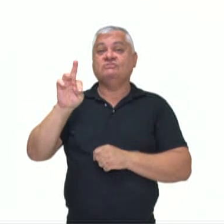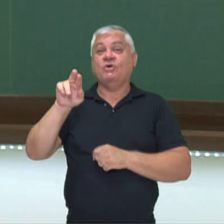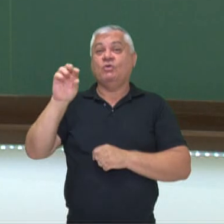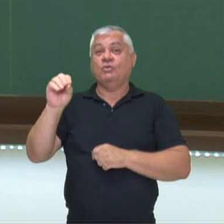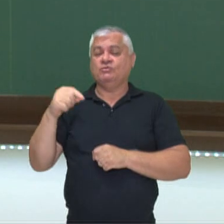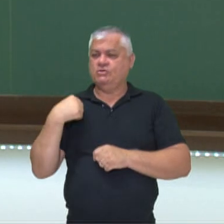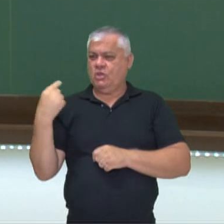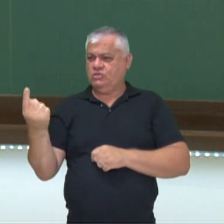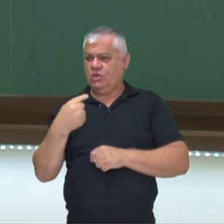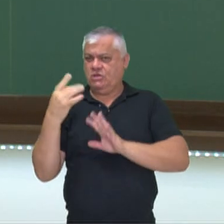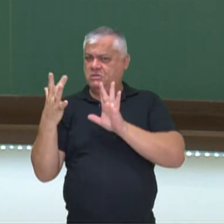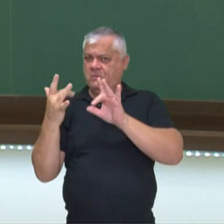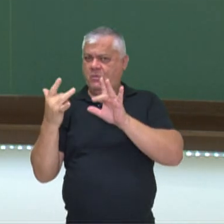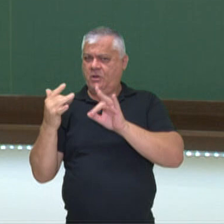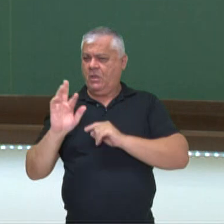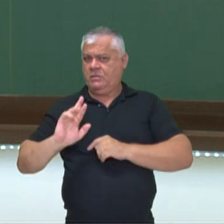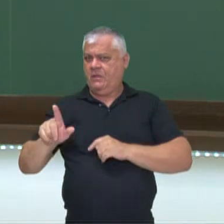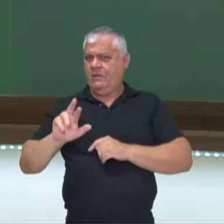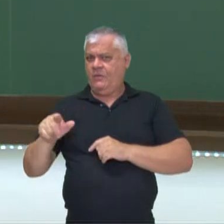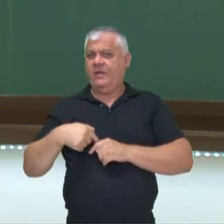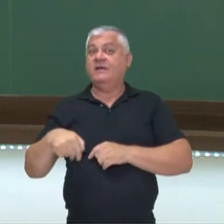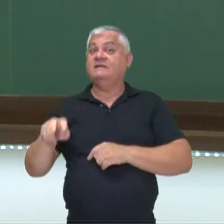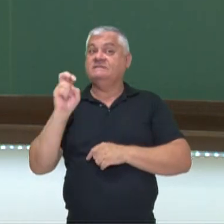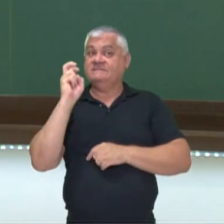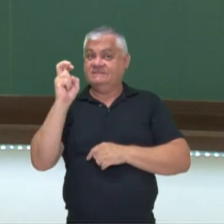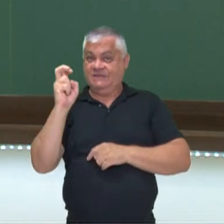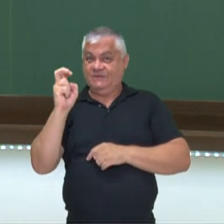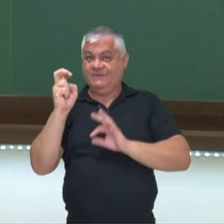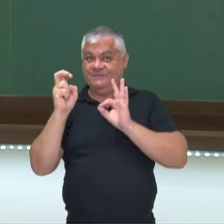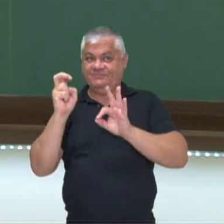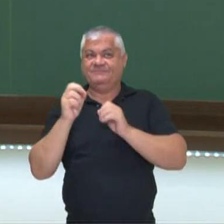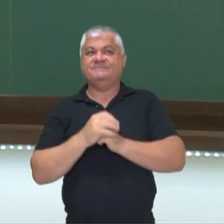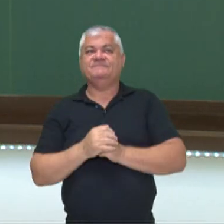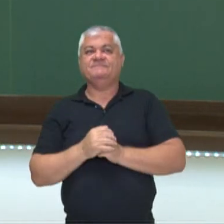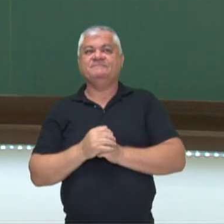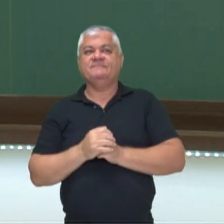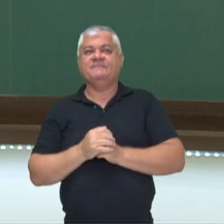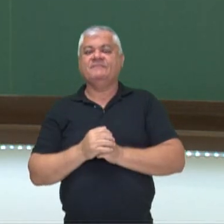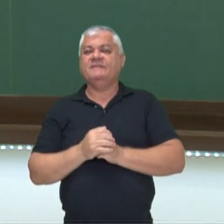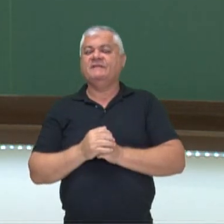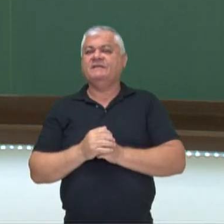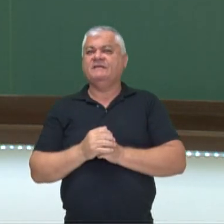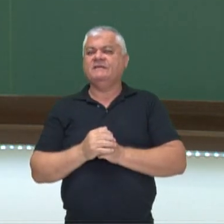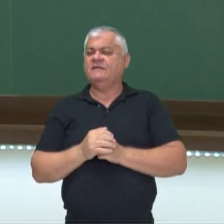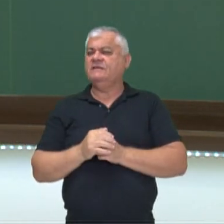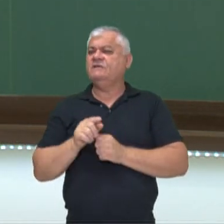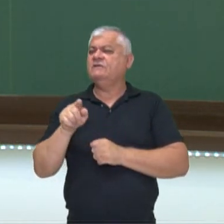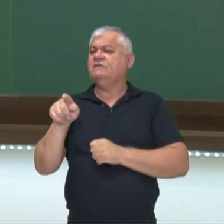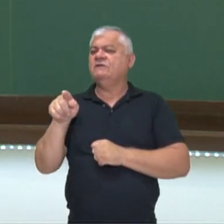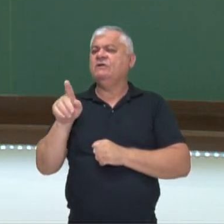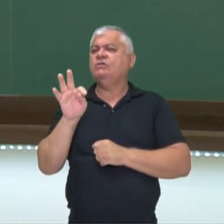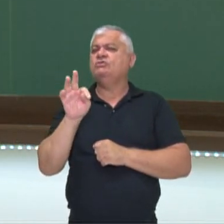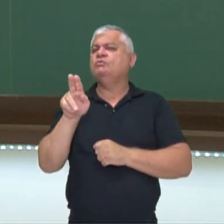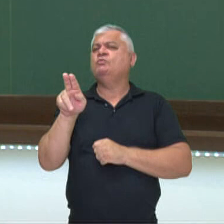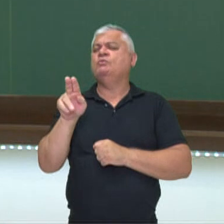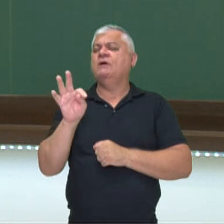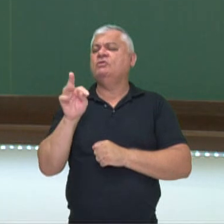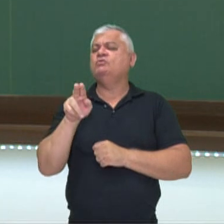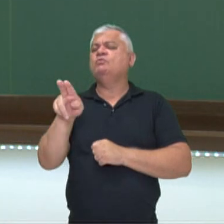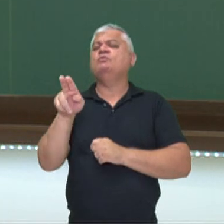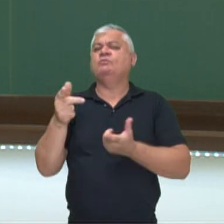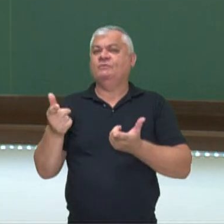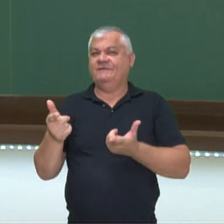não somos namorados. 5. Nosotros. Tu não puedes hablar assim. Como é que eu sei que é tu? Pelo